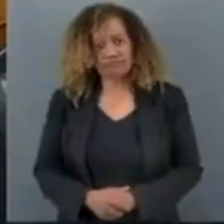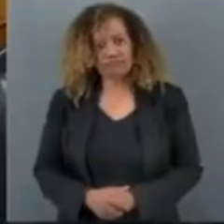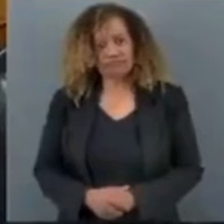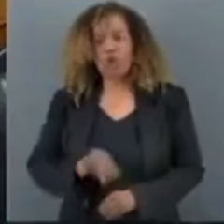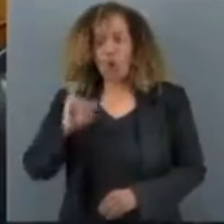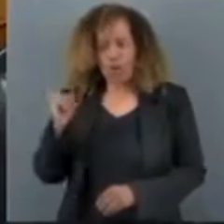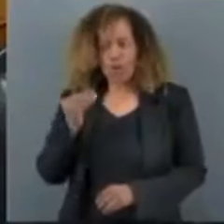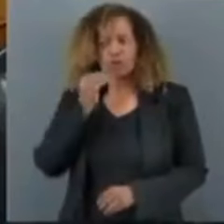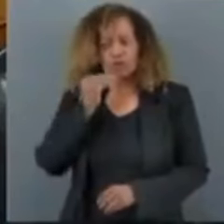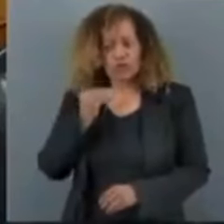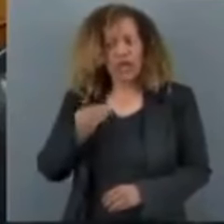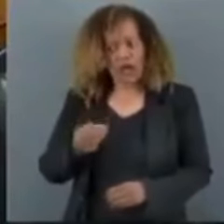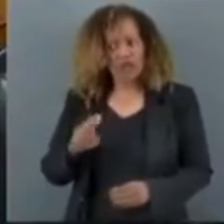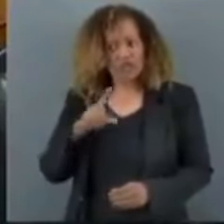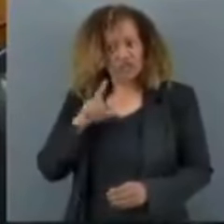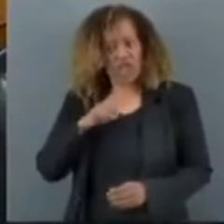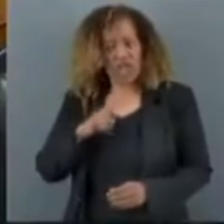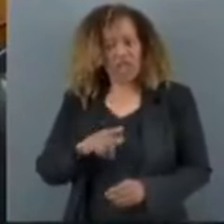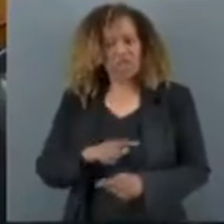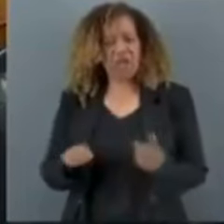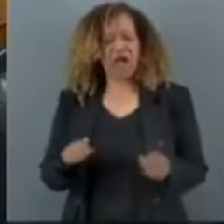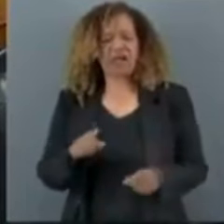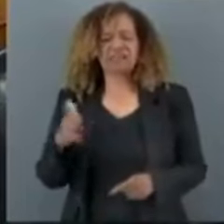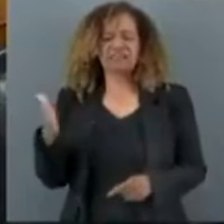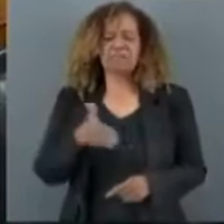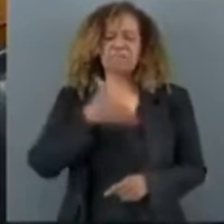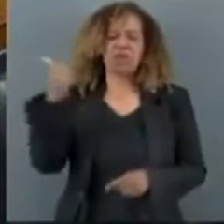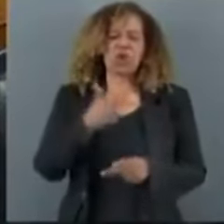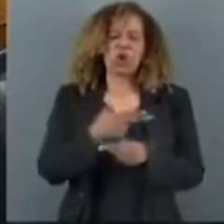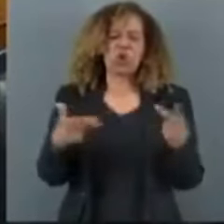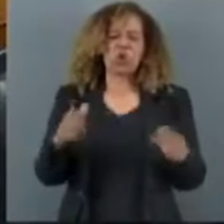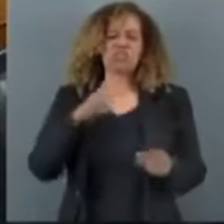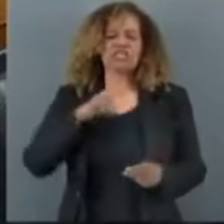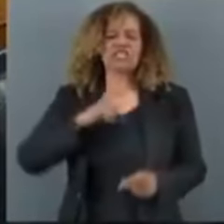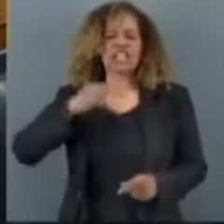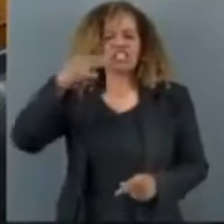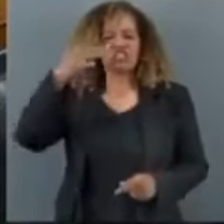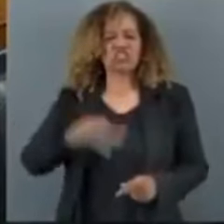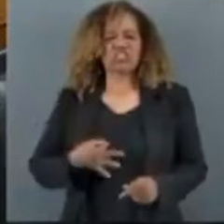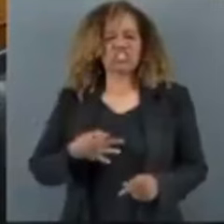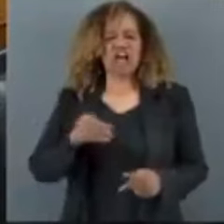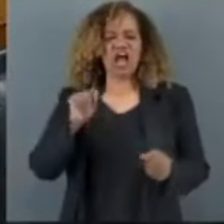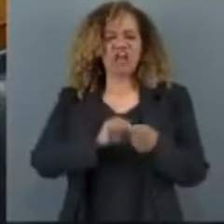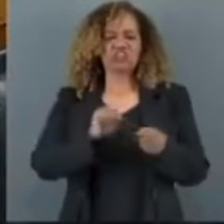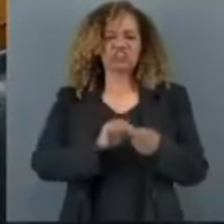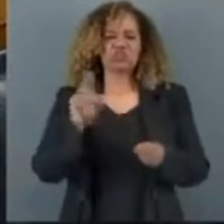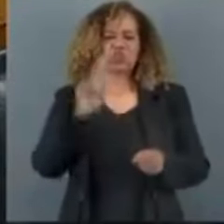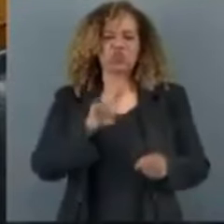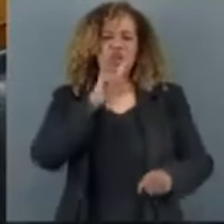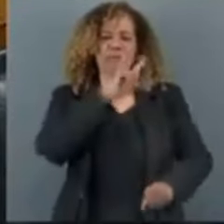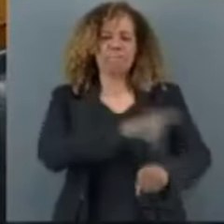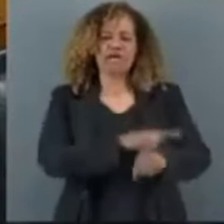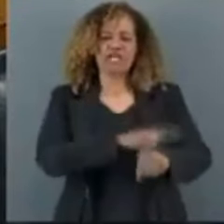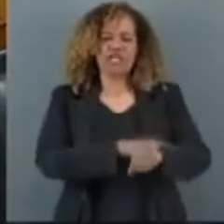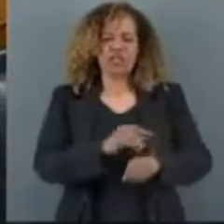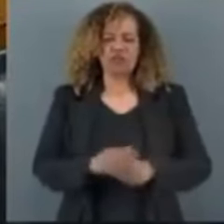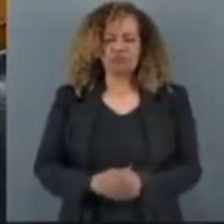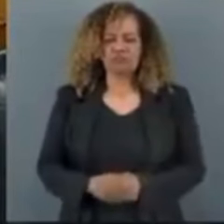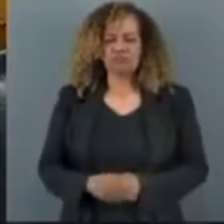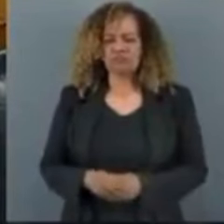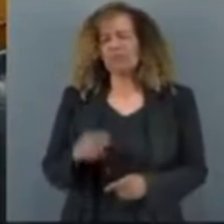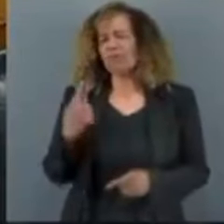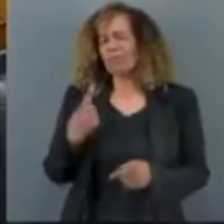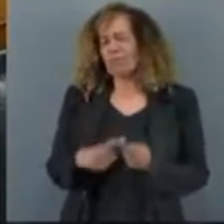E é a melhor coisa ter dignidade para fazer suas necessidades. E sabe por que lá na minha